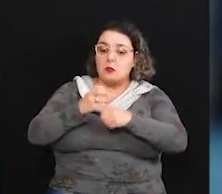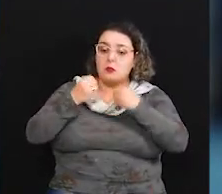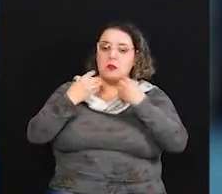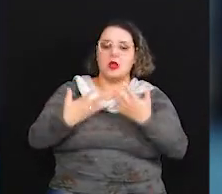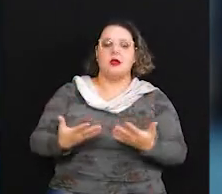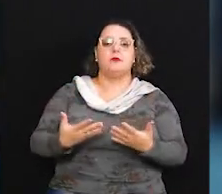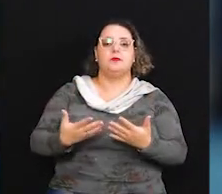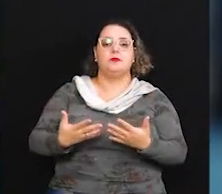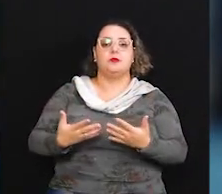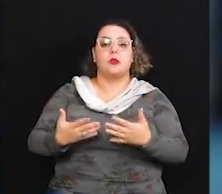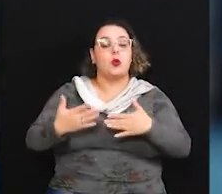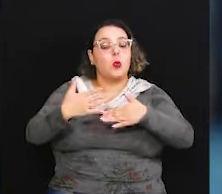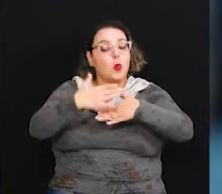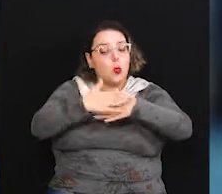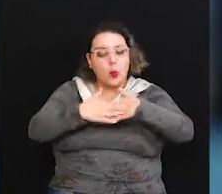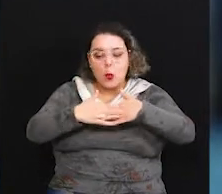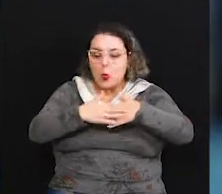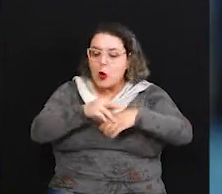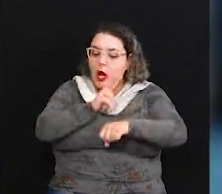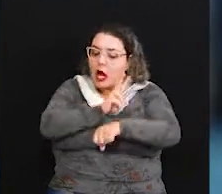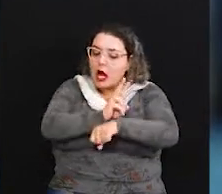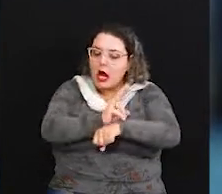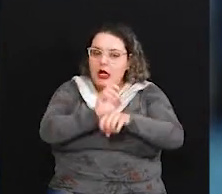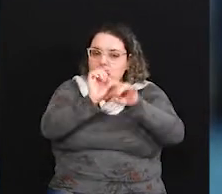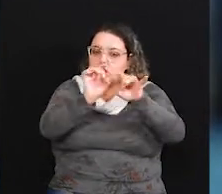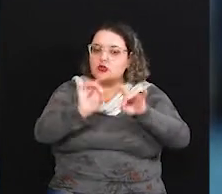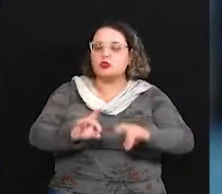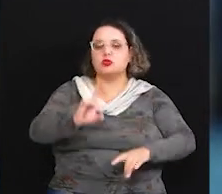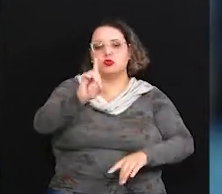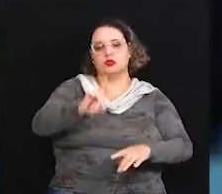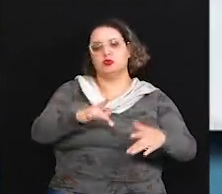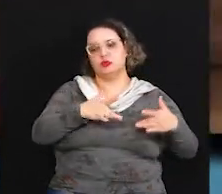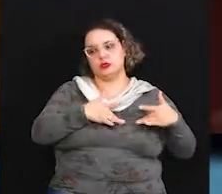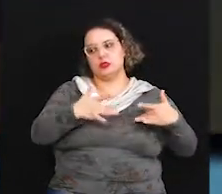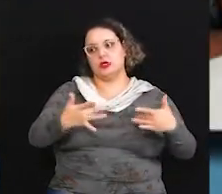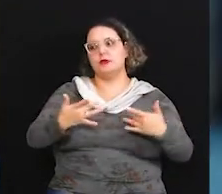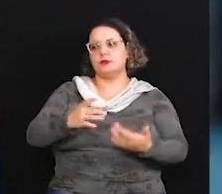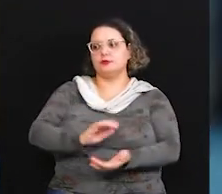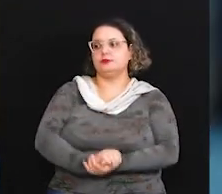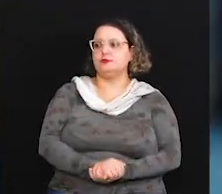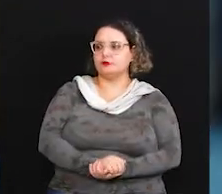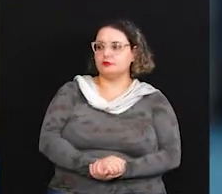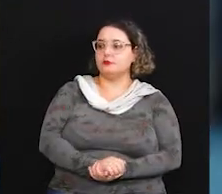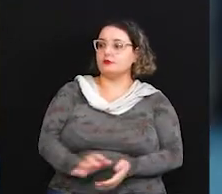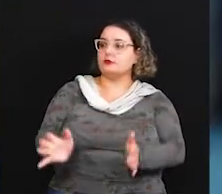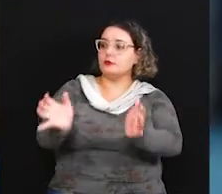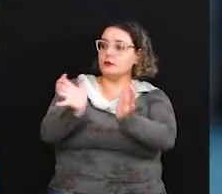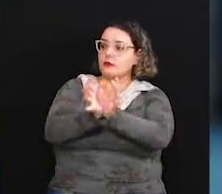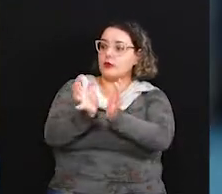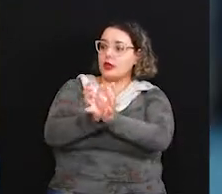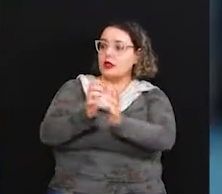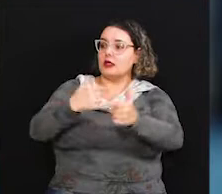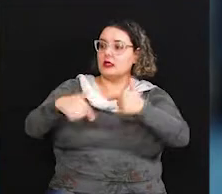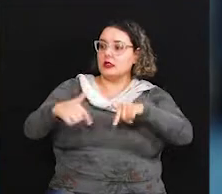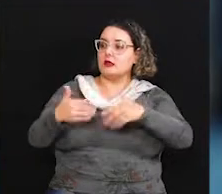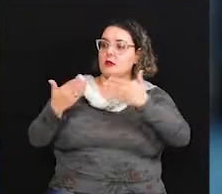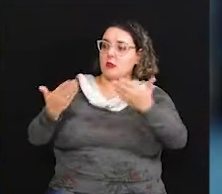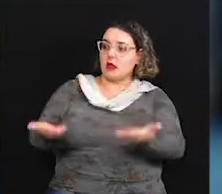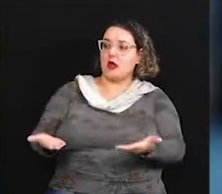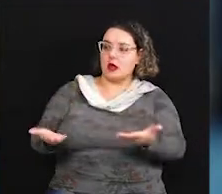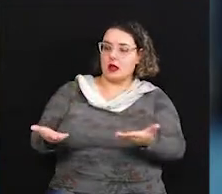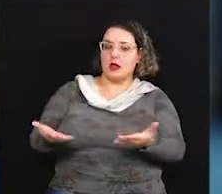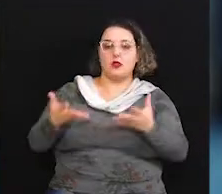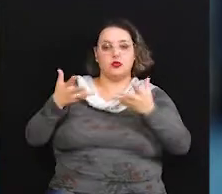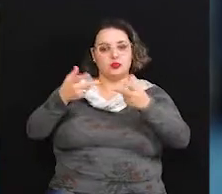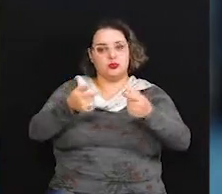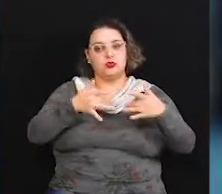um grande zelo da parte dos diretores voluntários, tá? A equipe trabalha aqui com vocês é